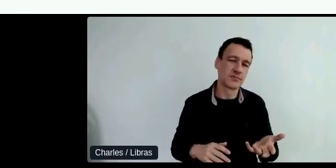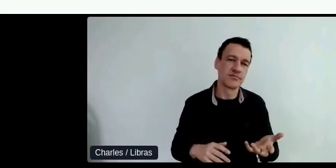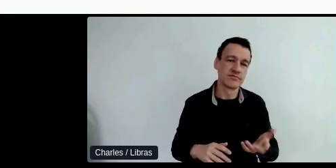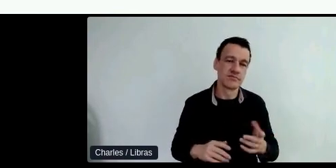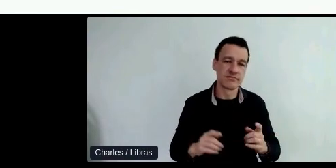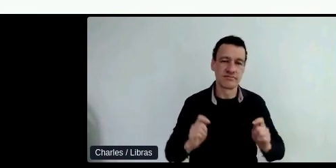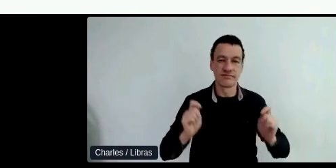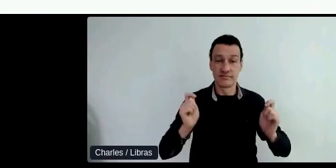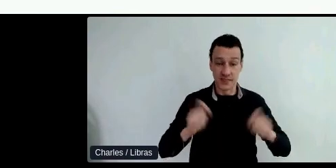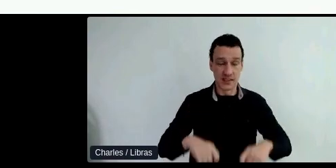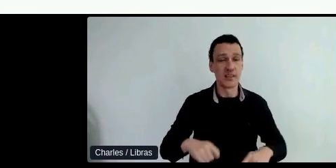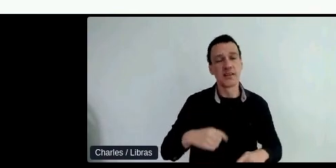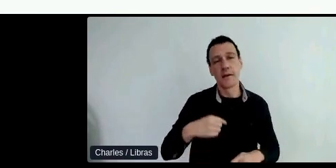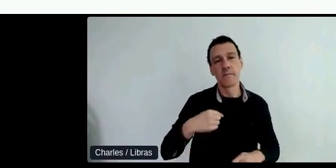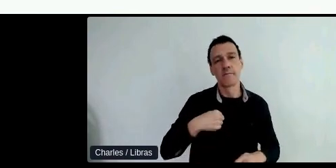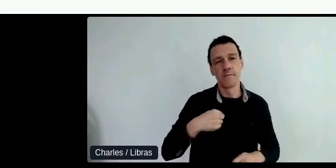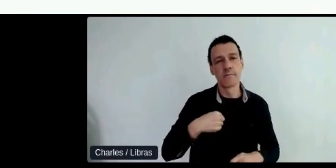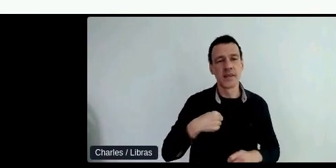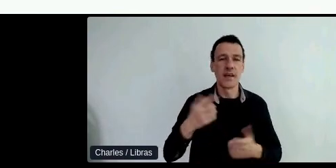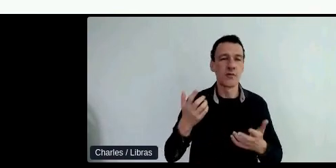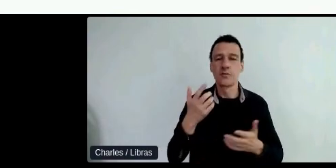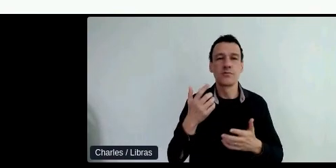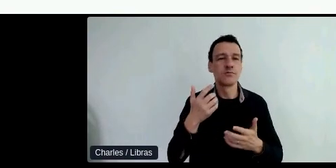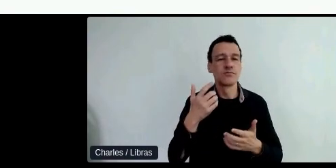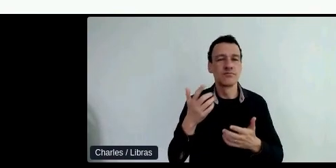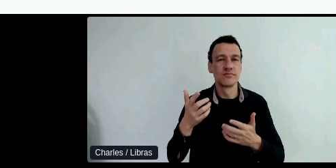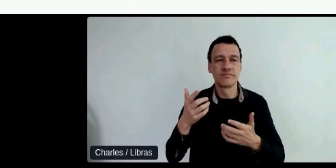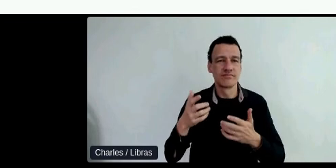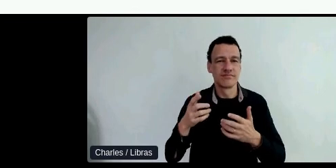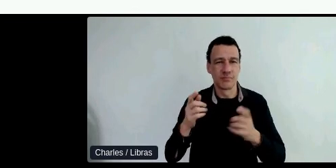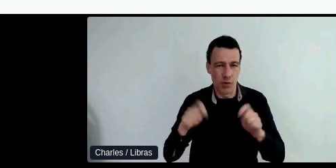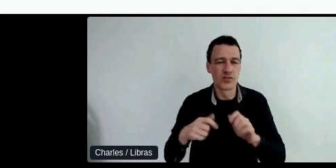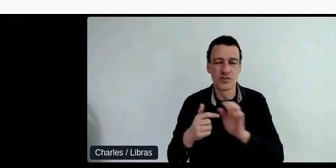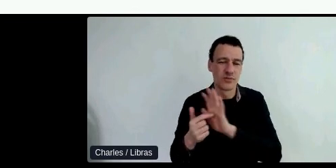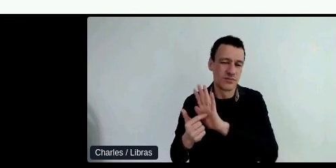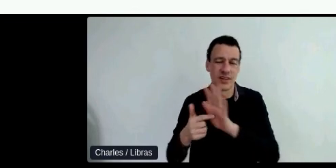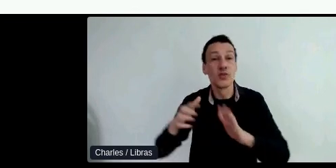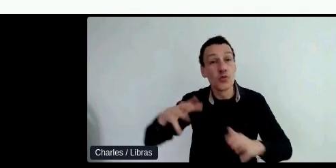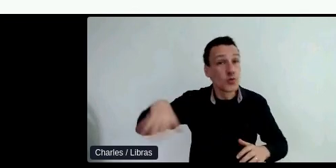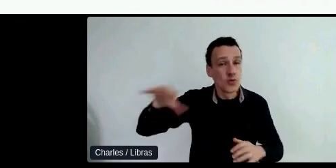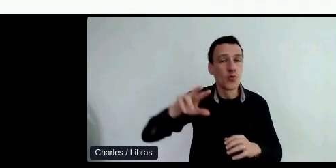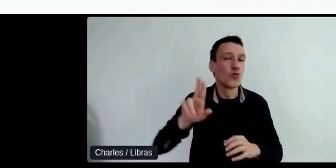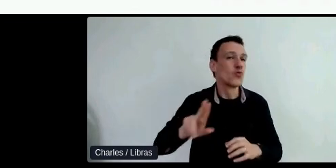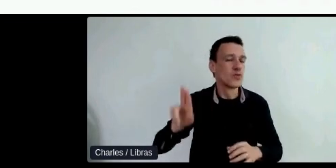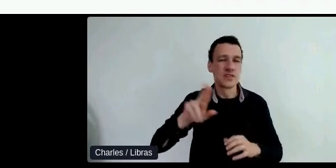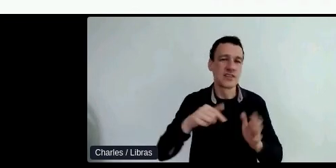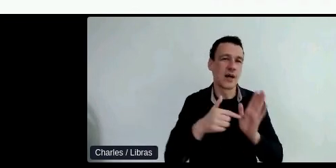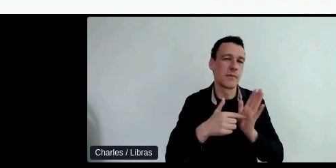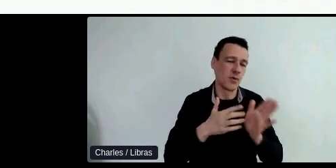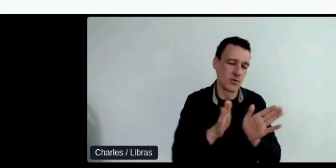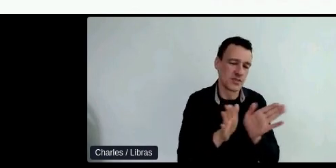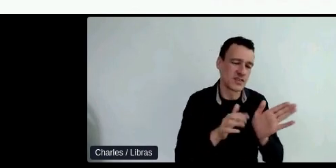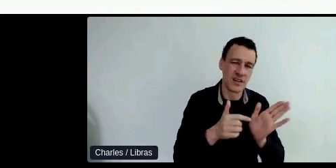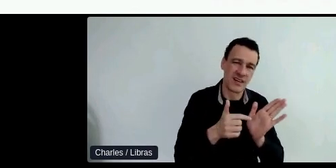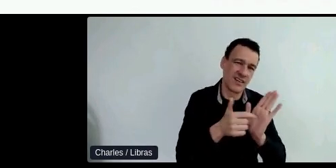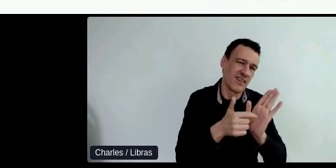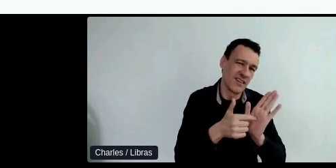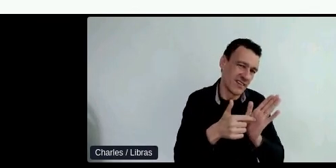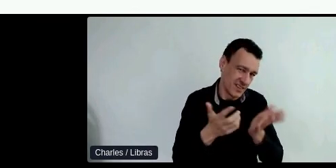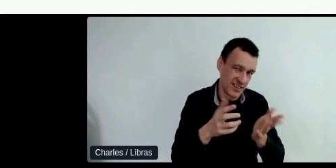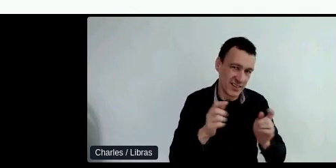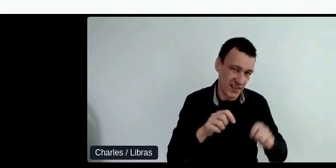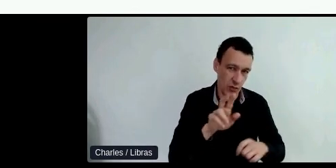esse público, né? E para fazer tudo isso, a gente não sai